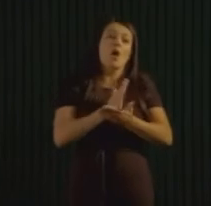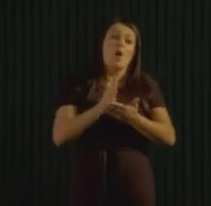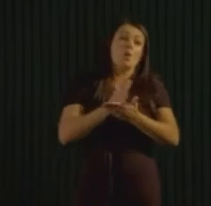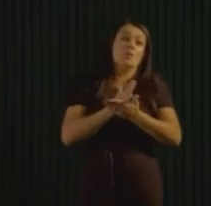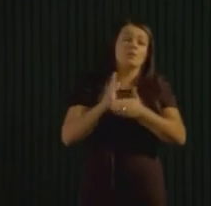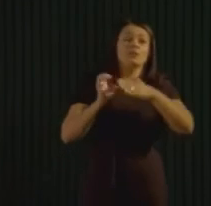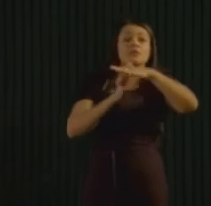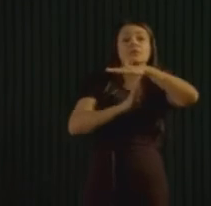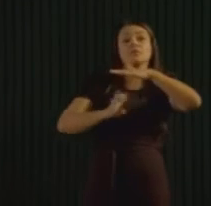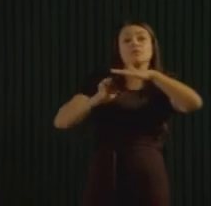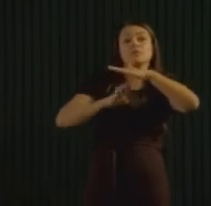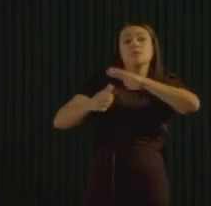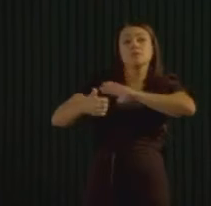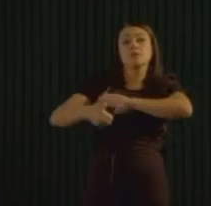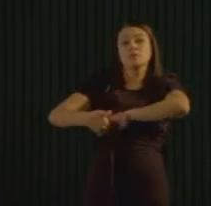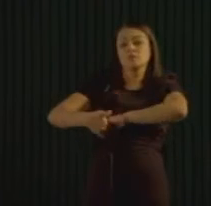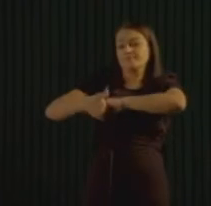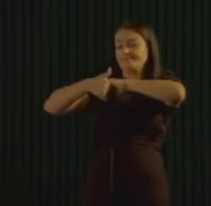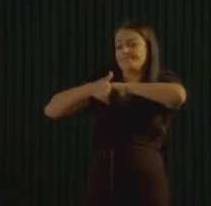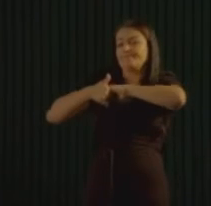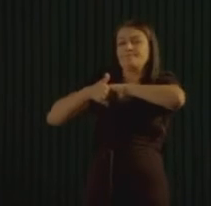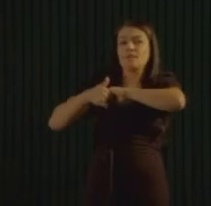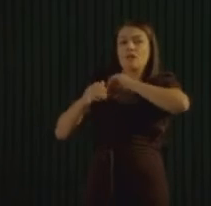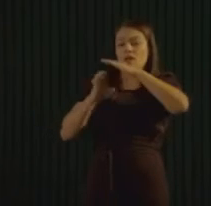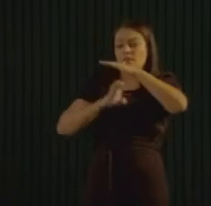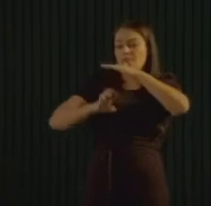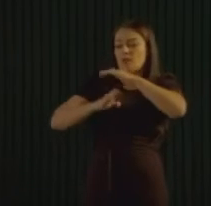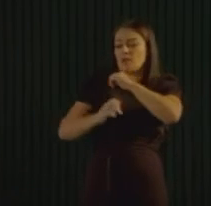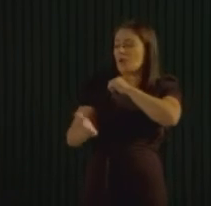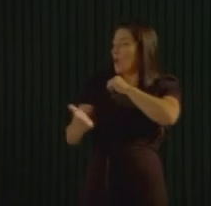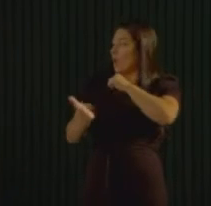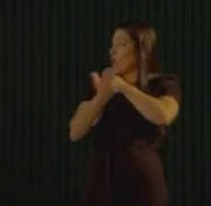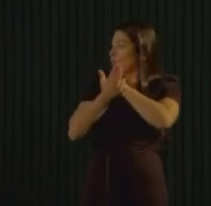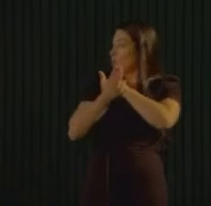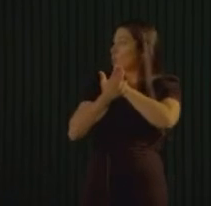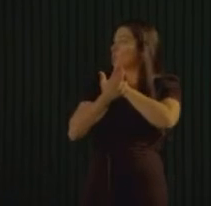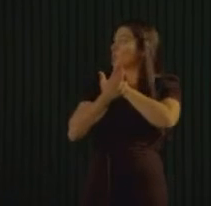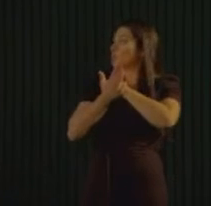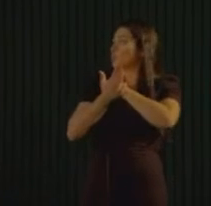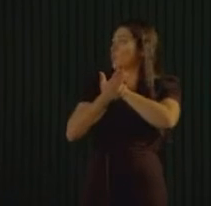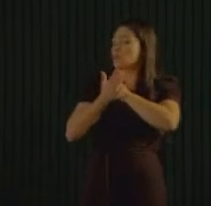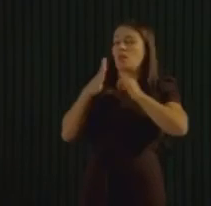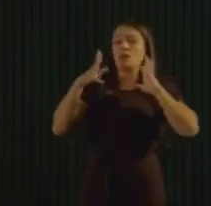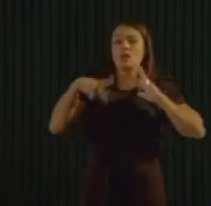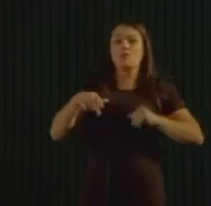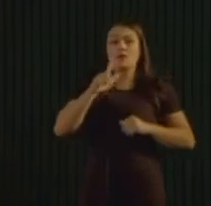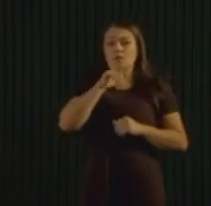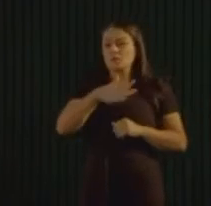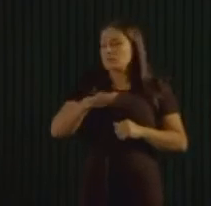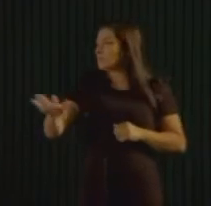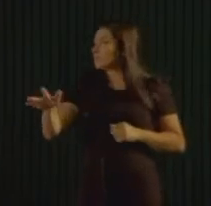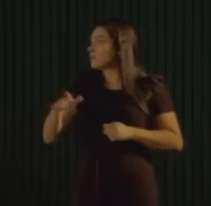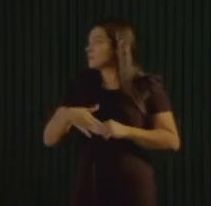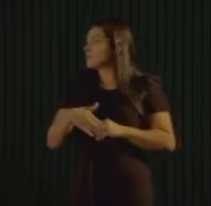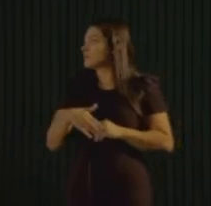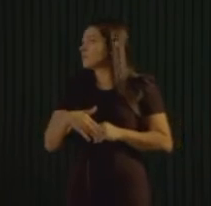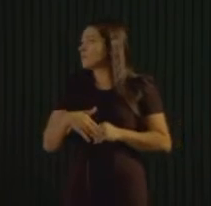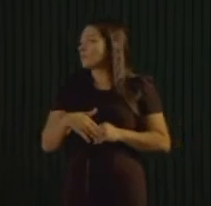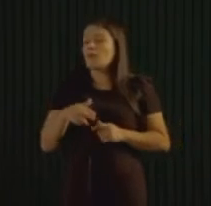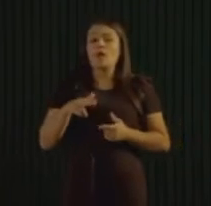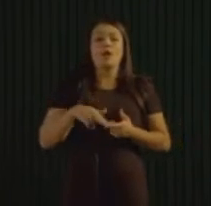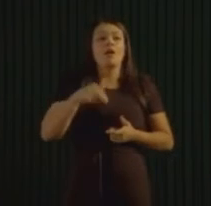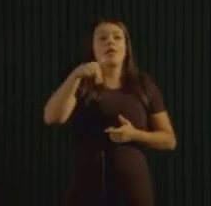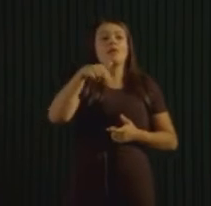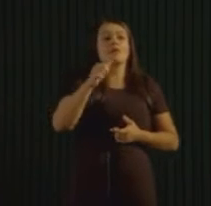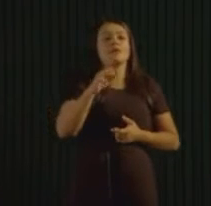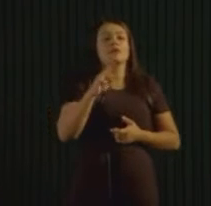algumas parcerias de sucesso, onde a gente tem empresas que estão se envolvendo dentro dessa matriz de oceano circular do EcoSurf. Então a gente